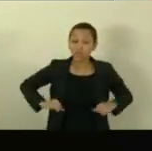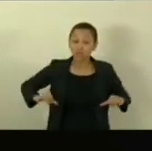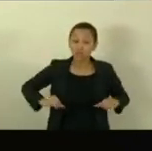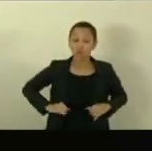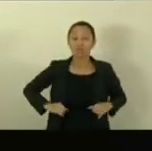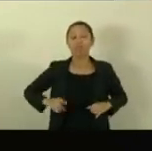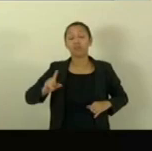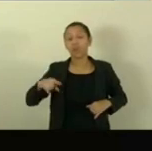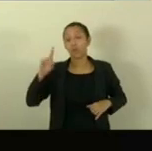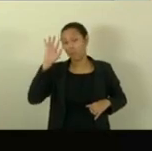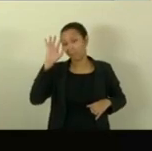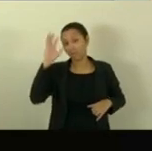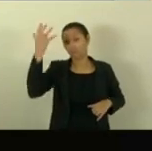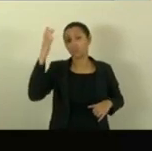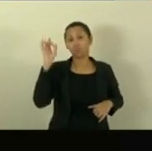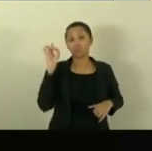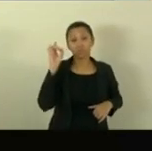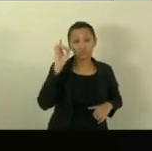difícil.